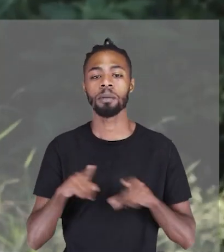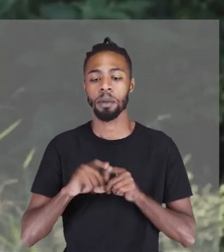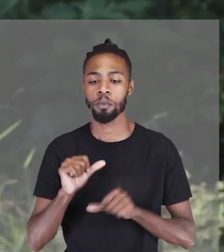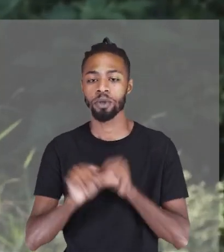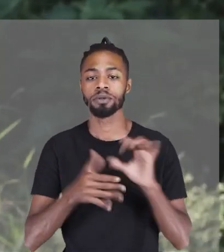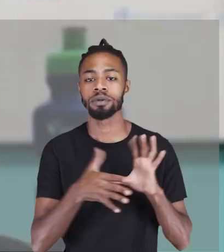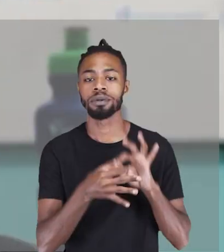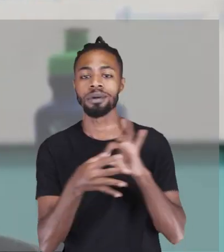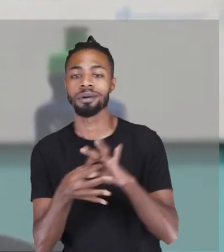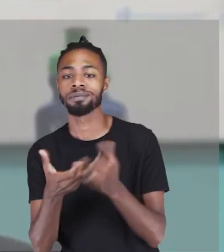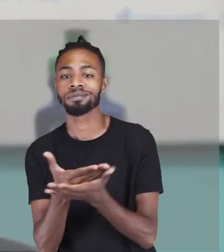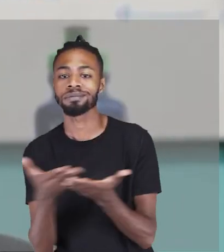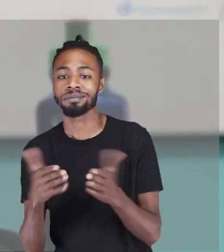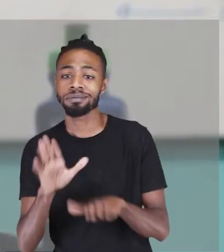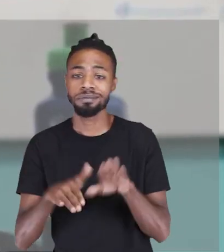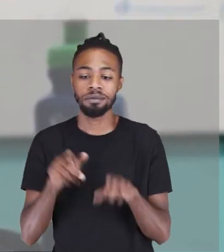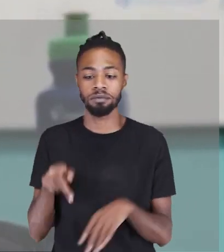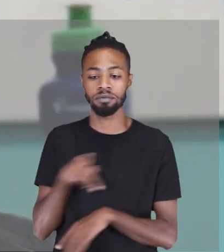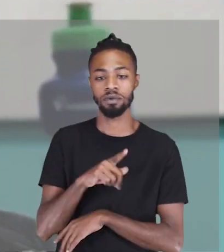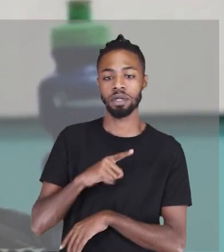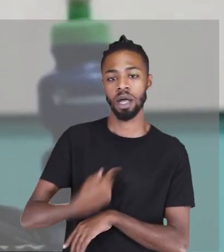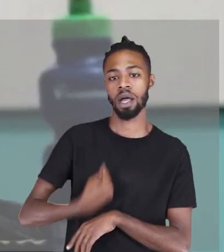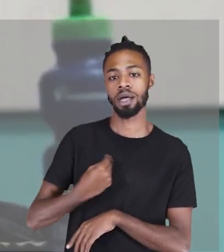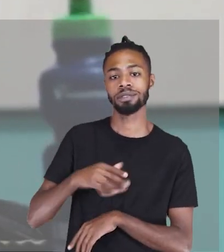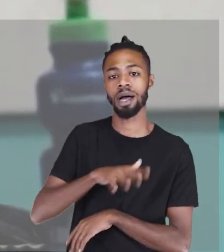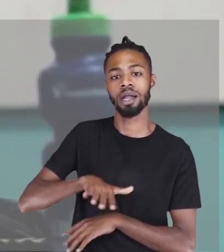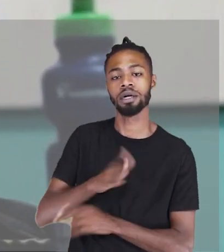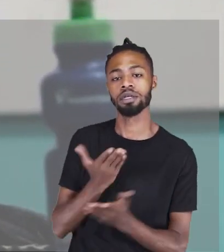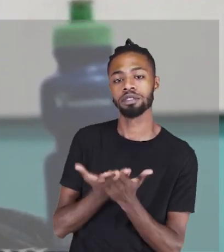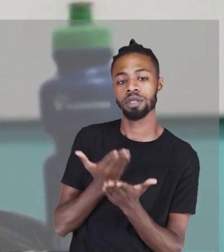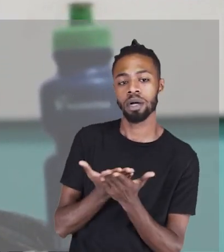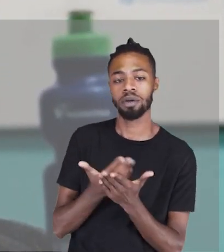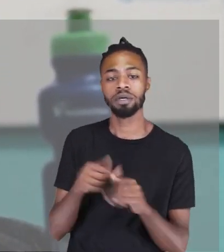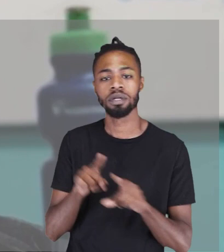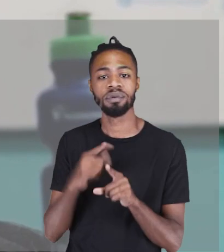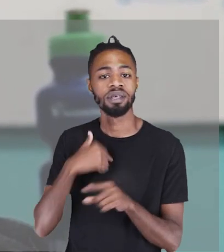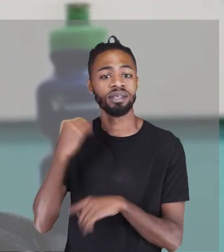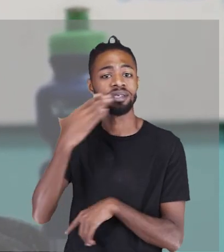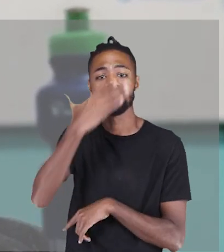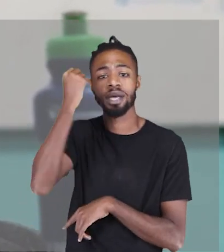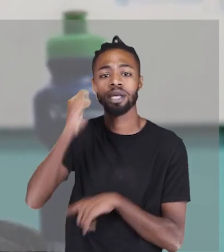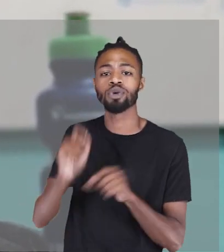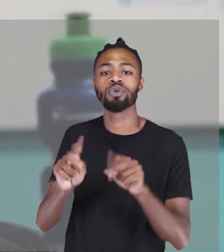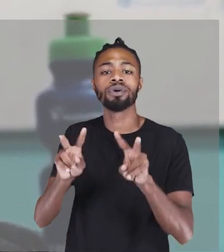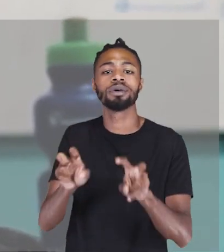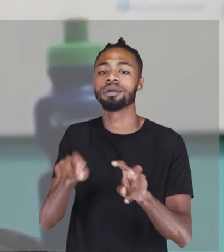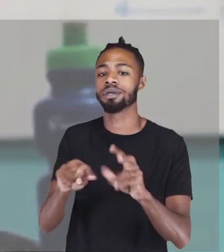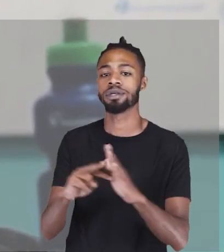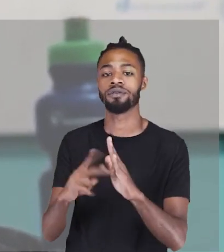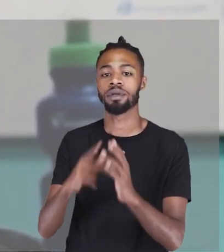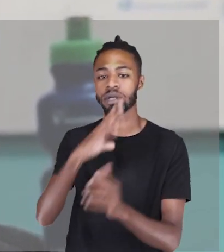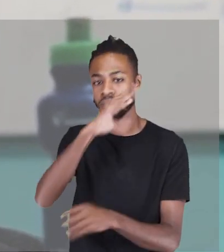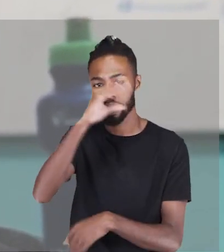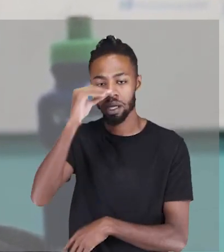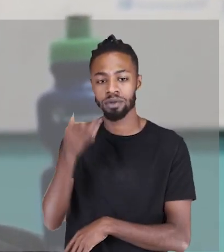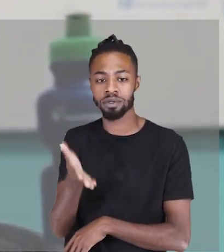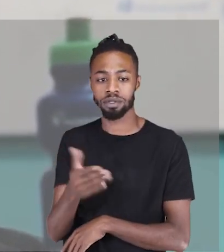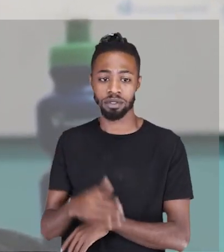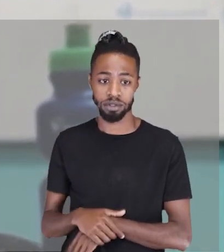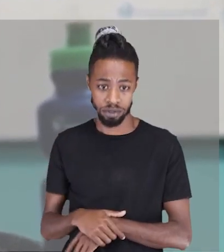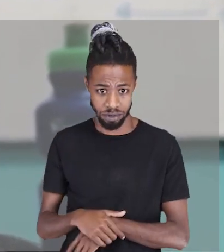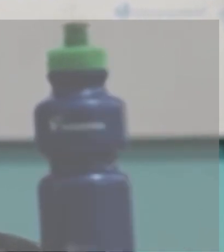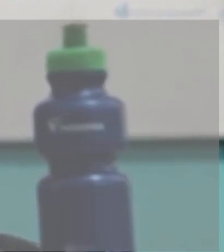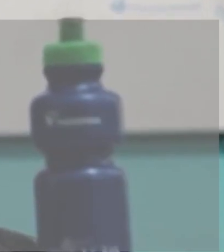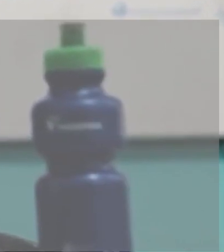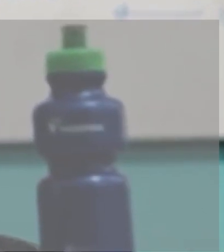mudança de contexto. Às vezes o próprio professor que está na sala de aula, às vezes ele tem um momento de esquecimento daquilo que é